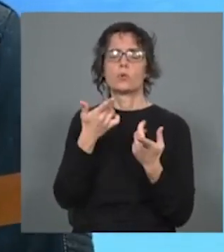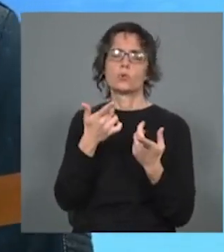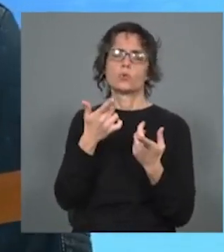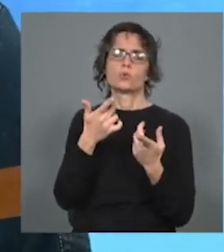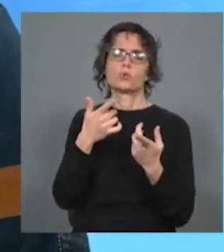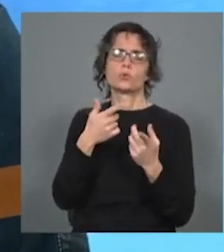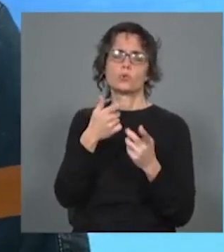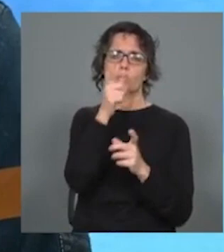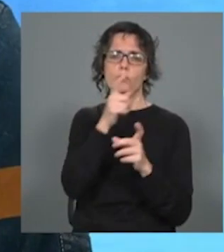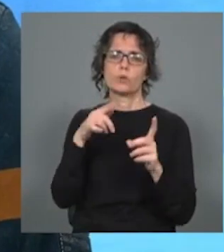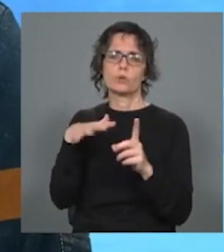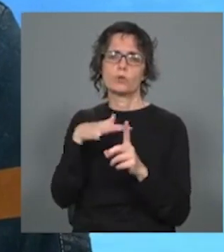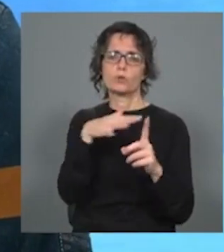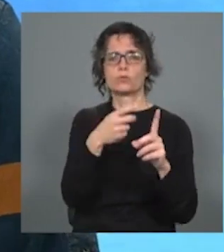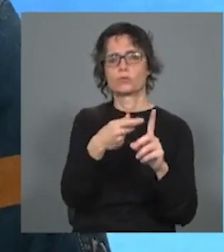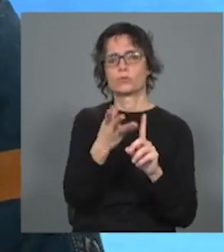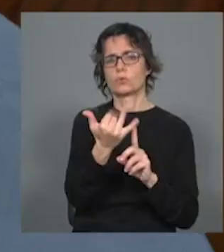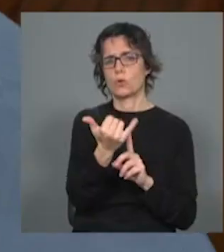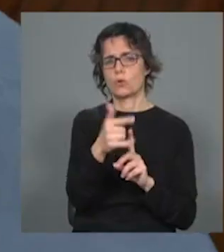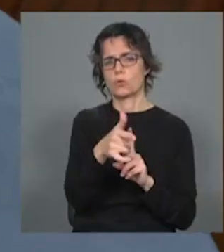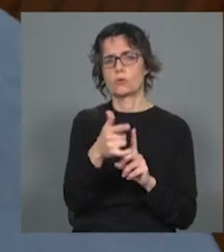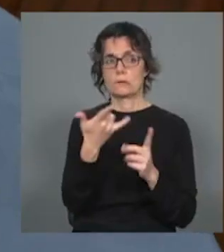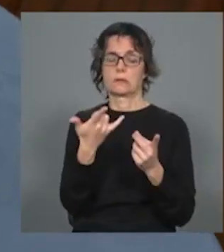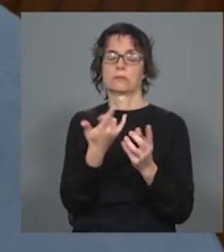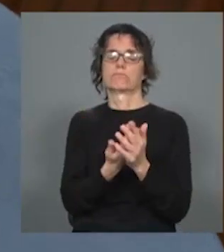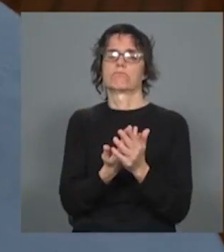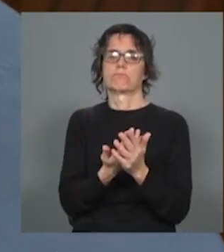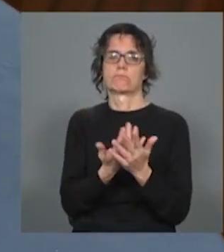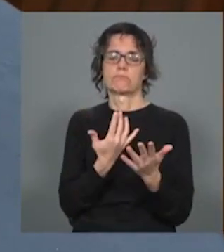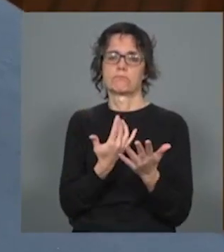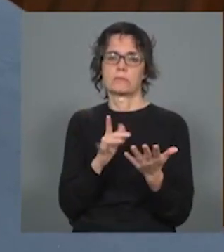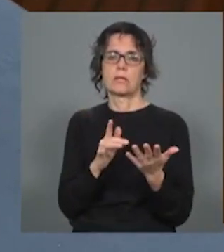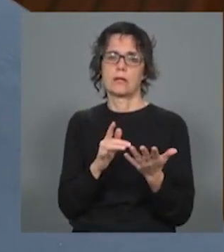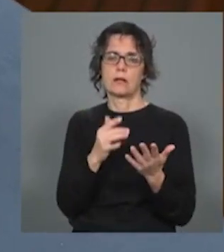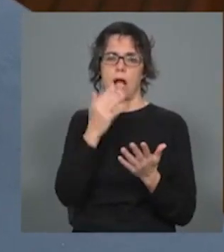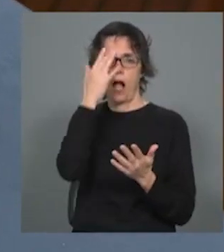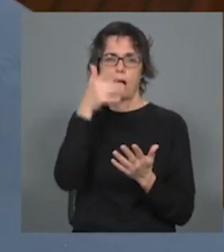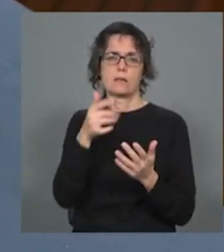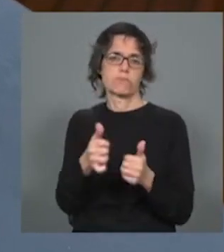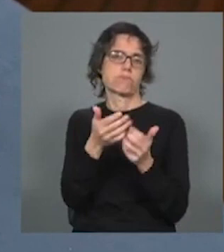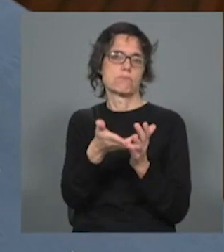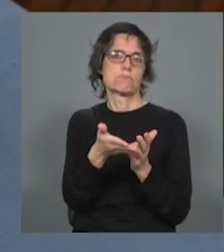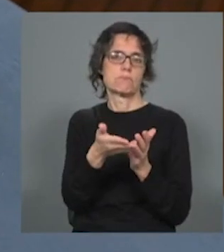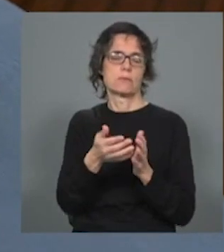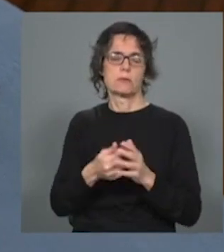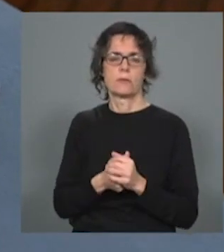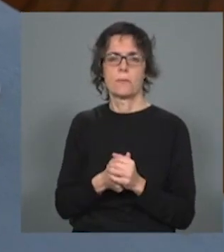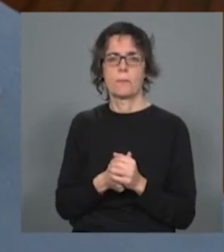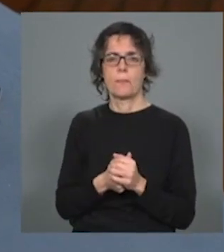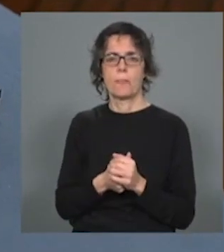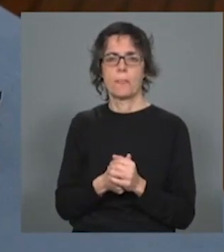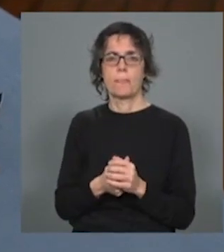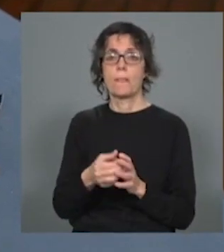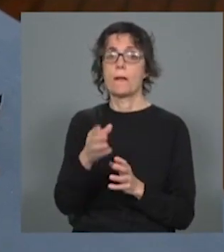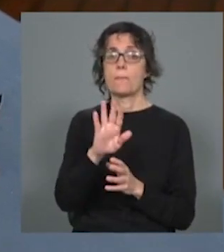grande autor do Novo Testamento, pelo menos em extensão, é assim que o podemos afirmar. Há um